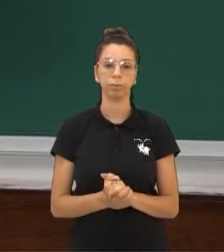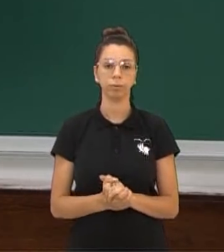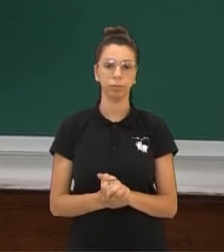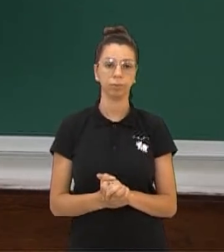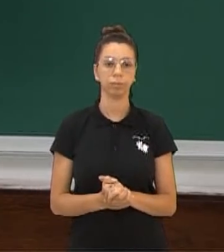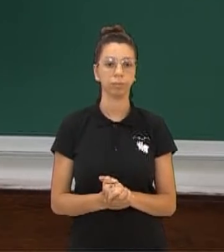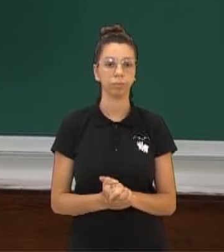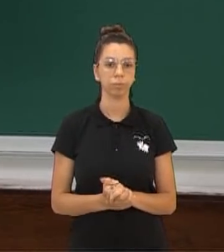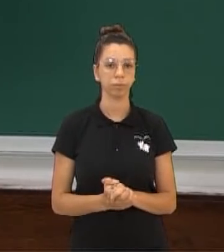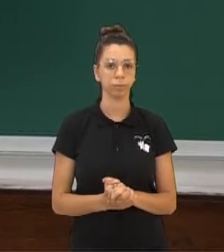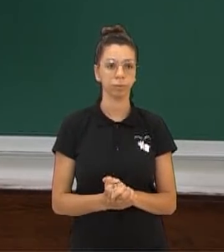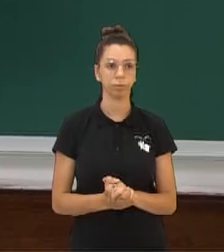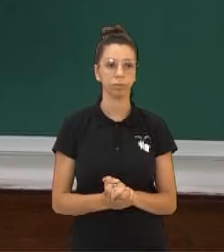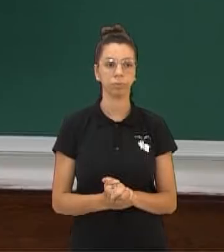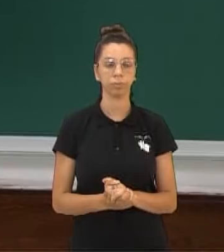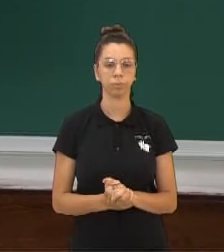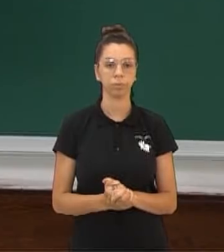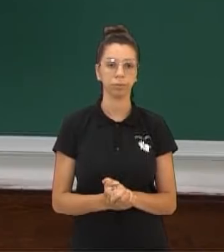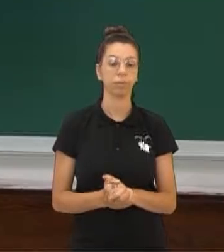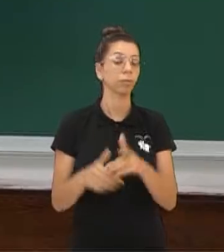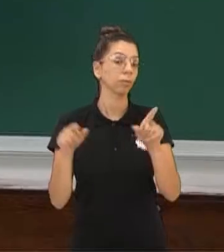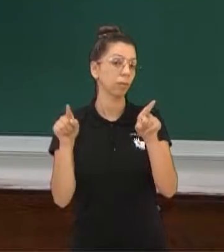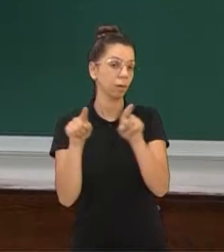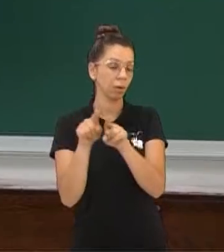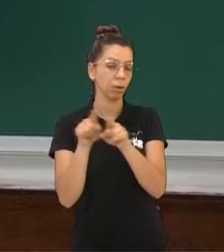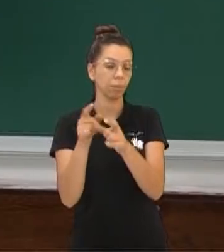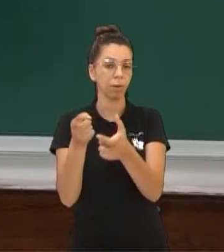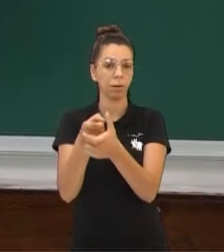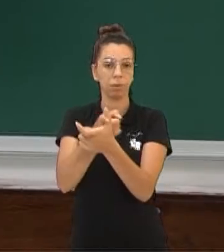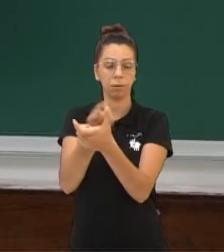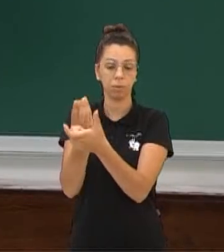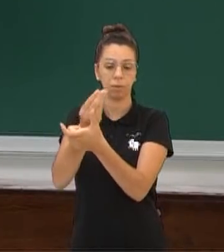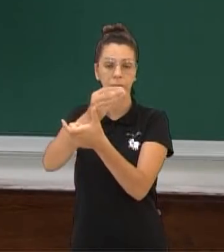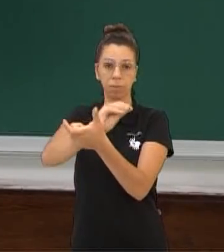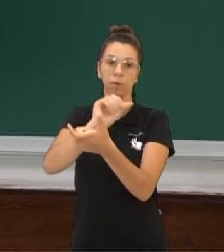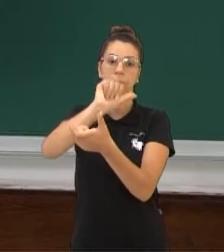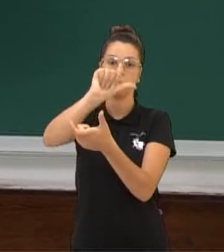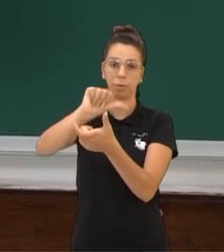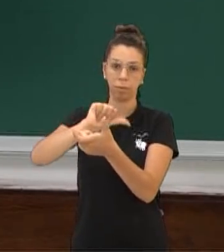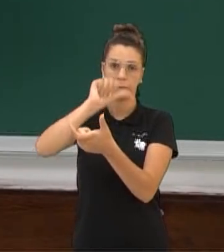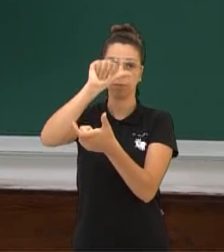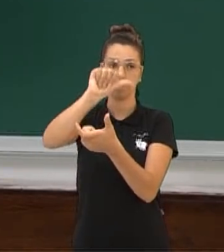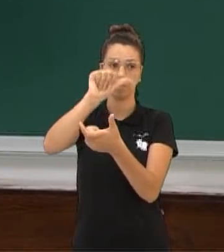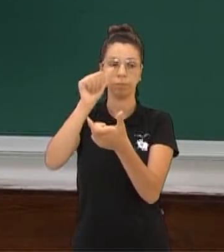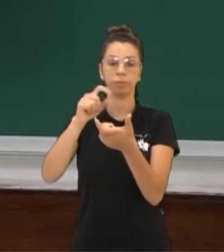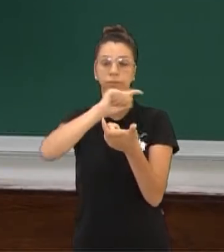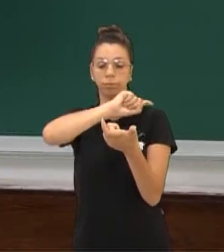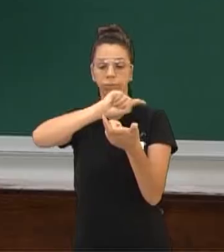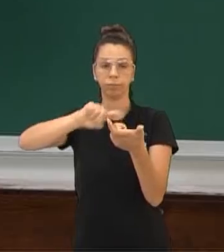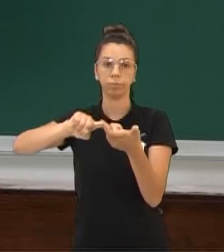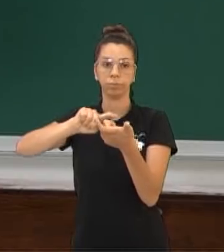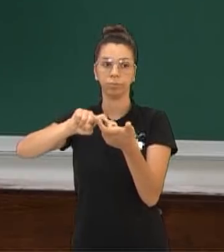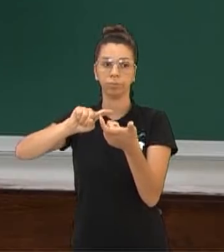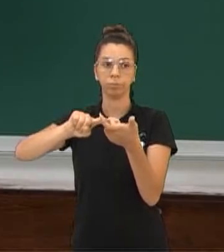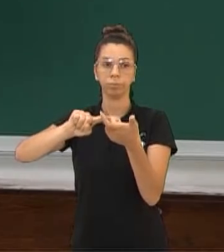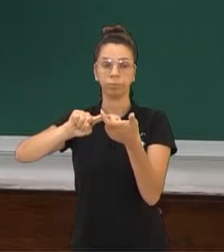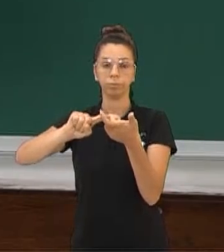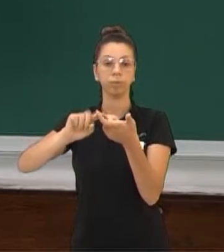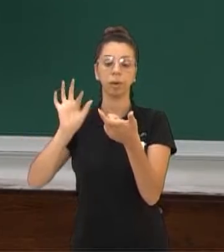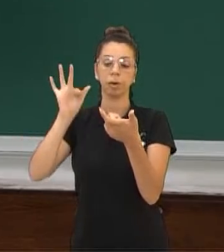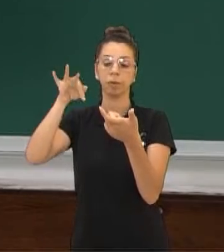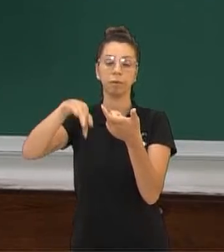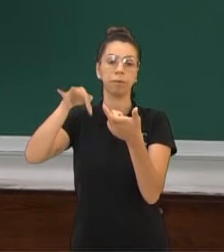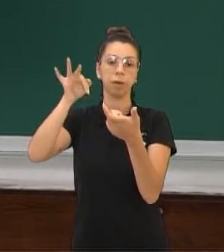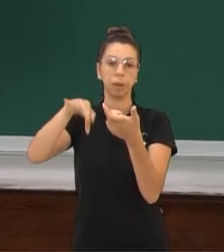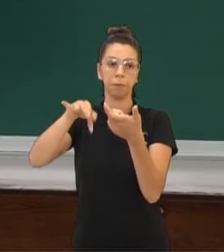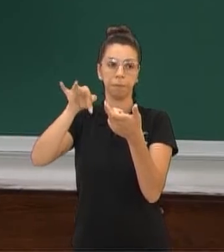this e o ir lá, o ir, que também vem antes e muda o sentido da palavra. Os sufixos, eles vêm sempre no final